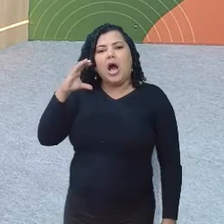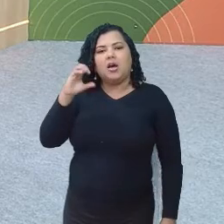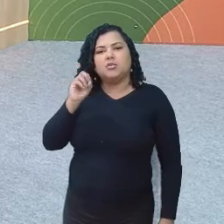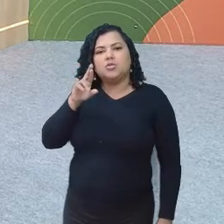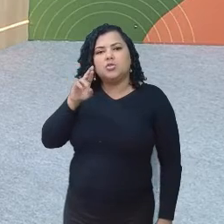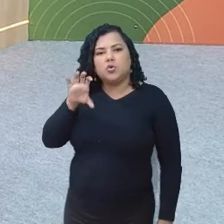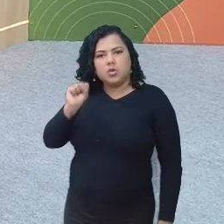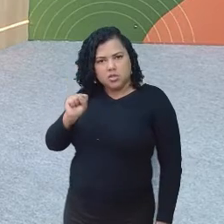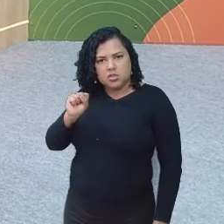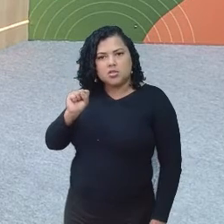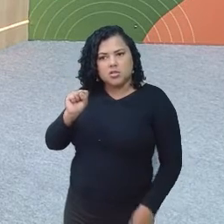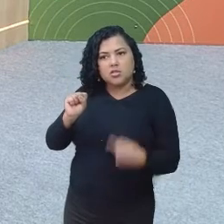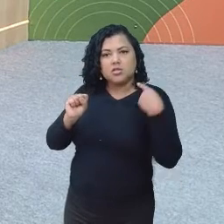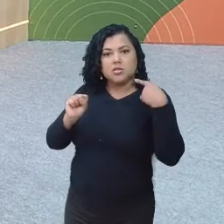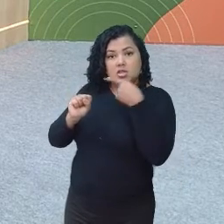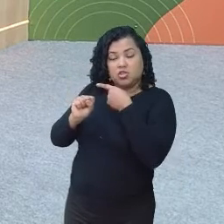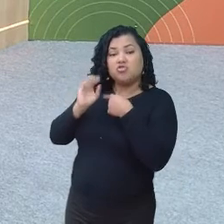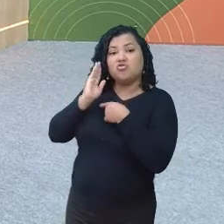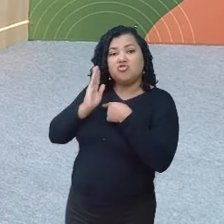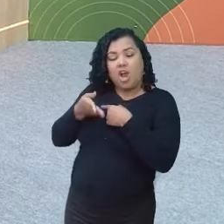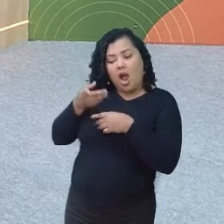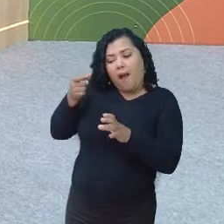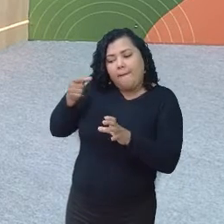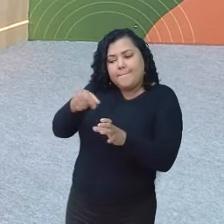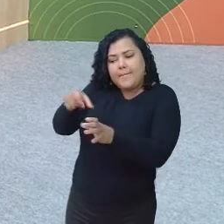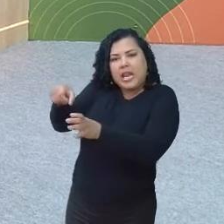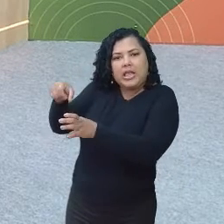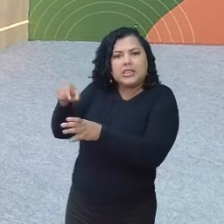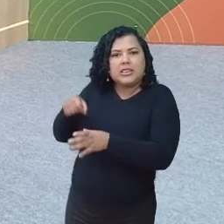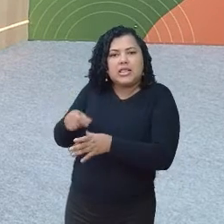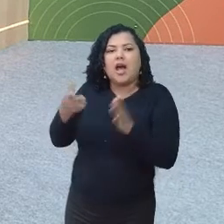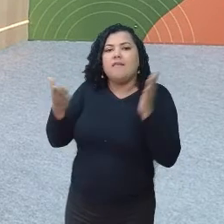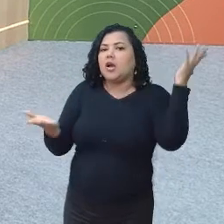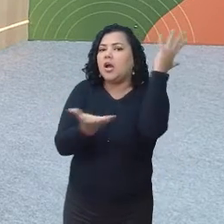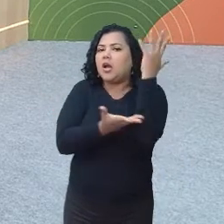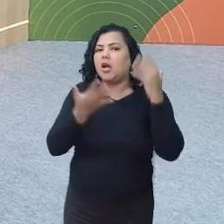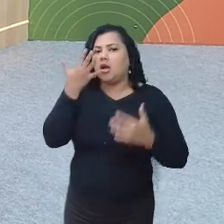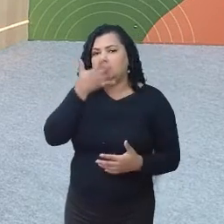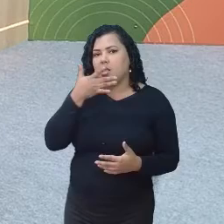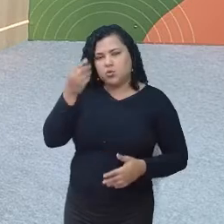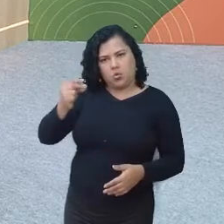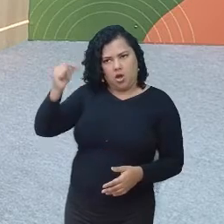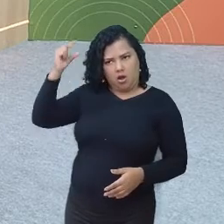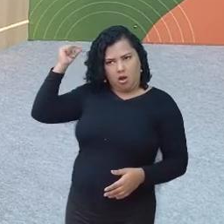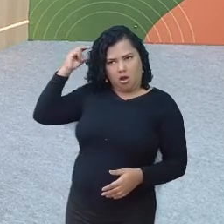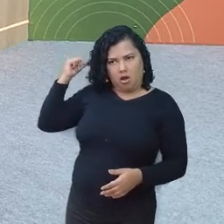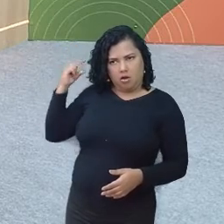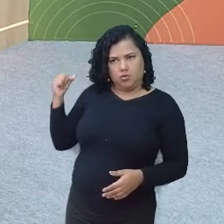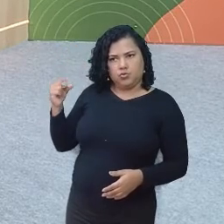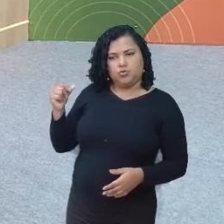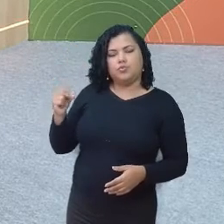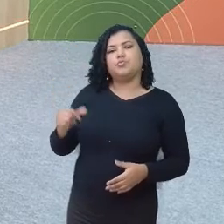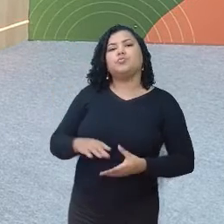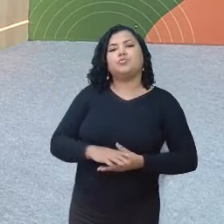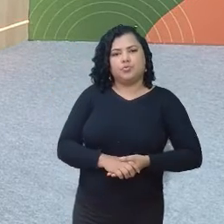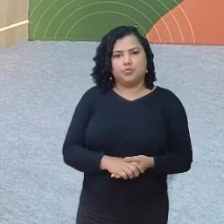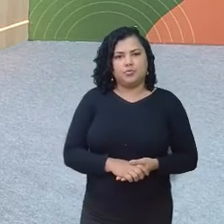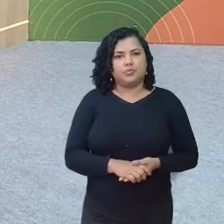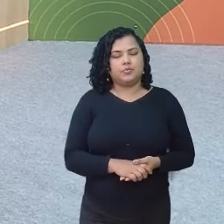cultivavam a cana-de-açúcar. Isso aqui é a região ampliada. Então, é um conjunto de ilhas,